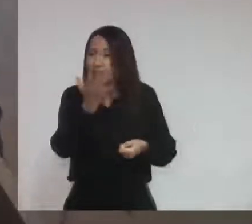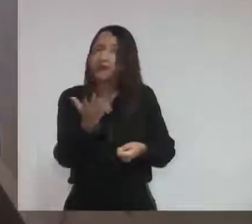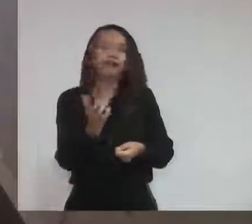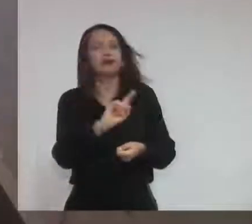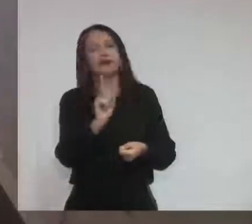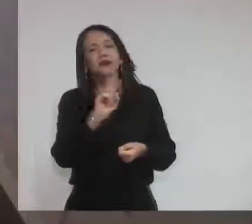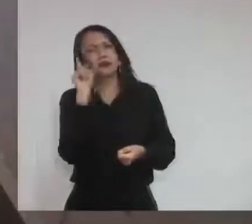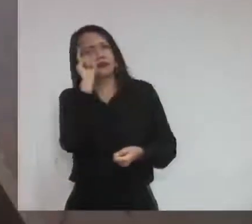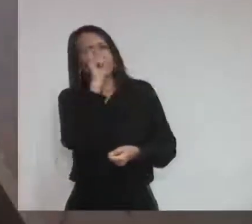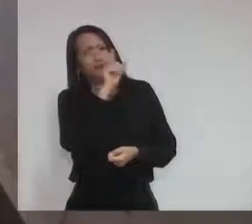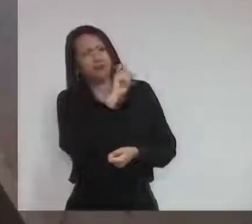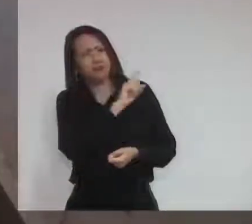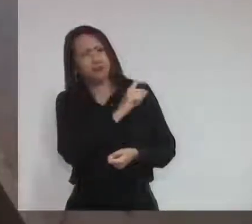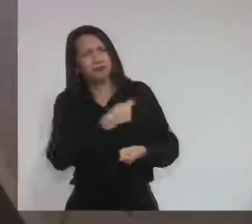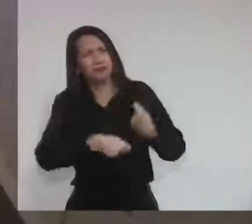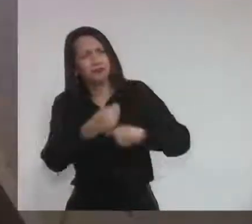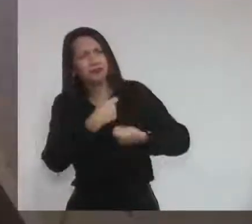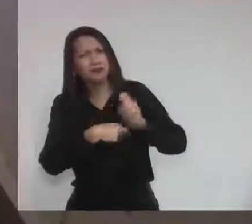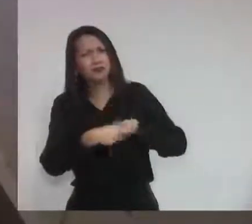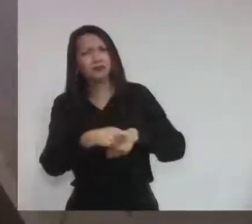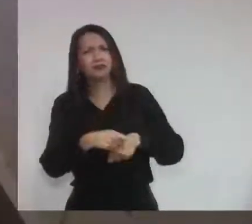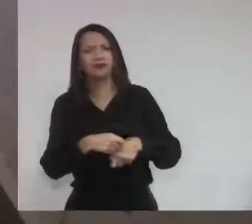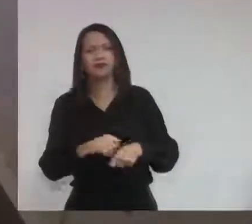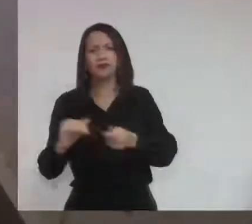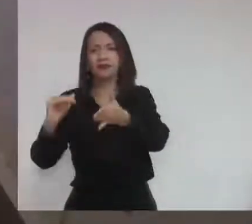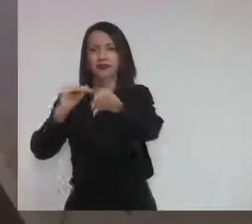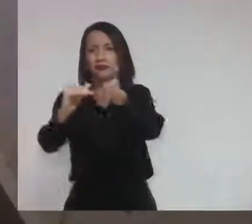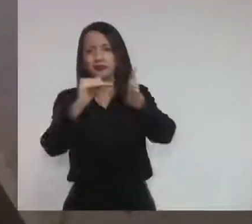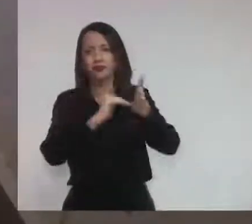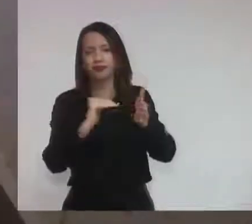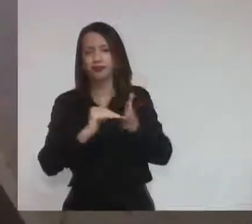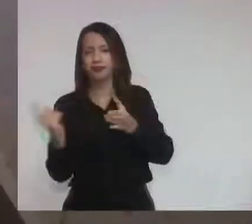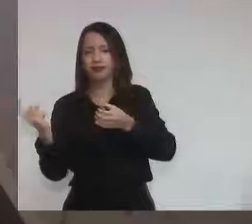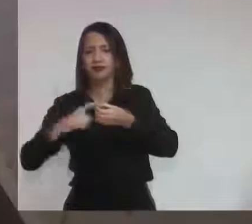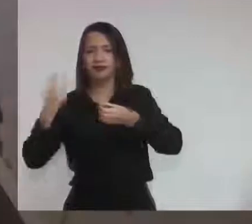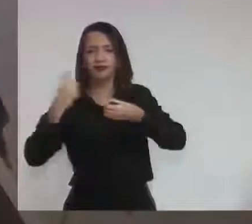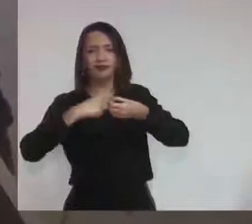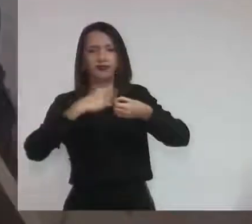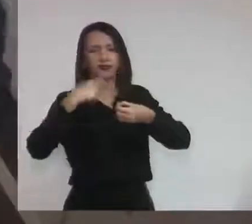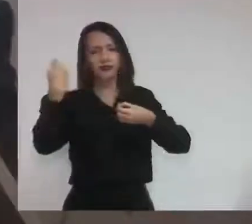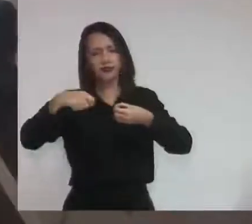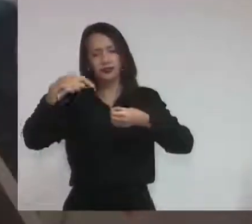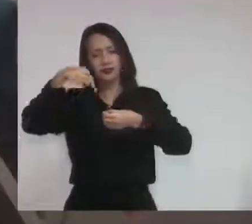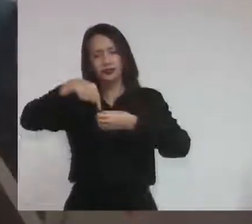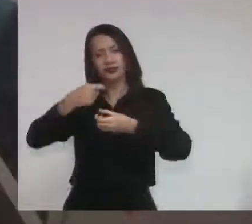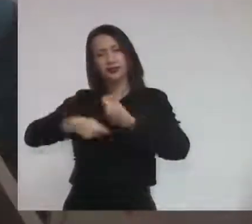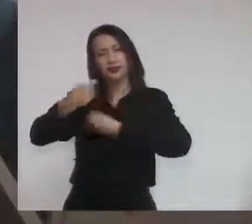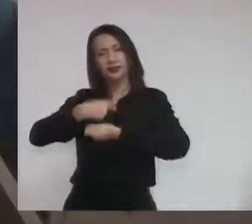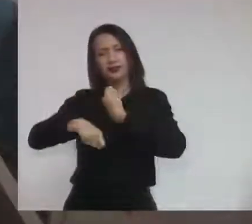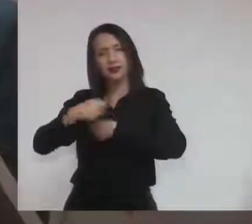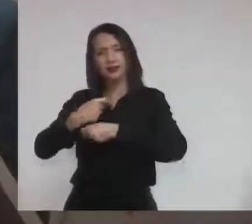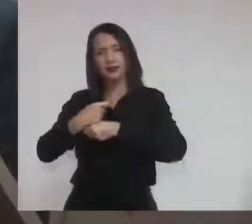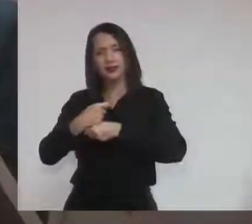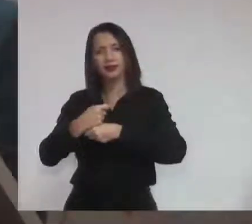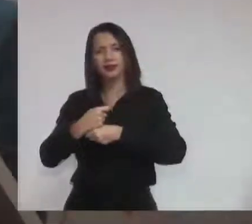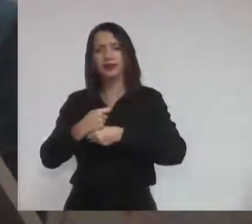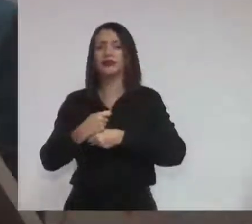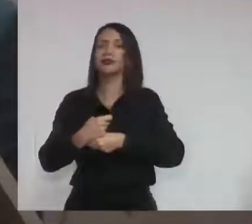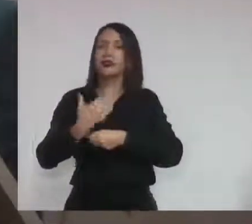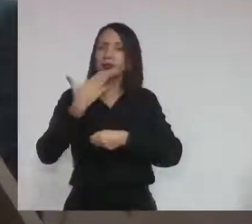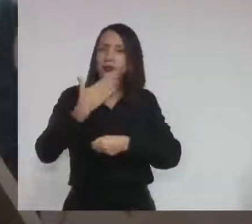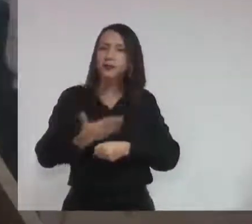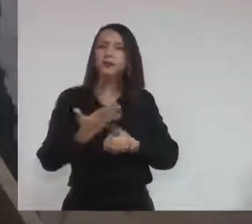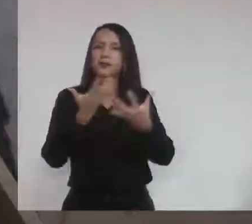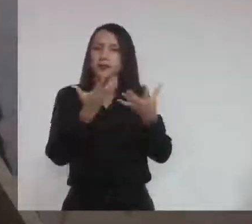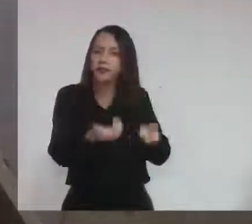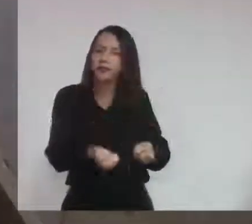difíceis, porque todas as outras dependem dela, né? É o pulmão, né? Todas as secretarias para poder fazer aquisição